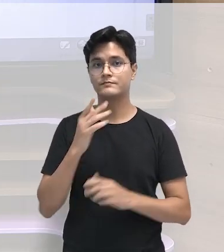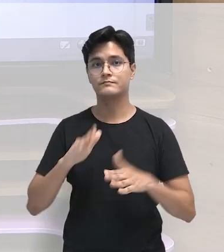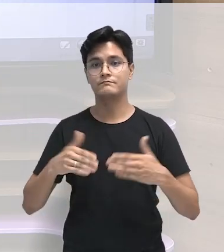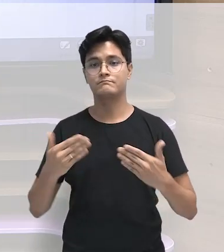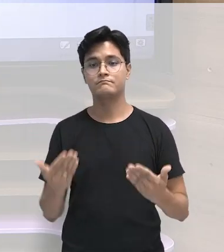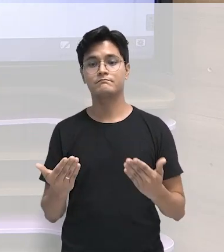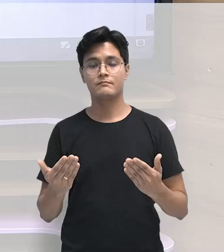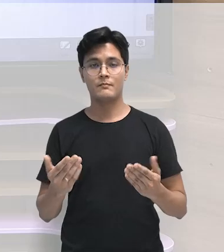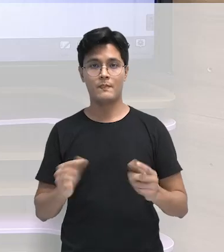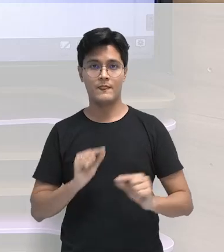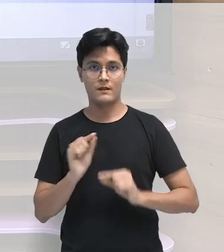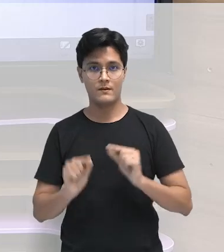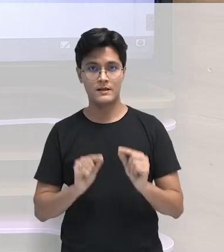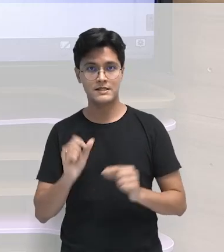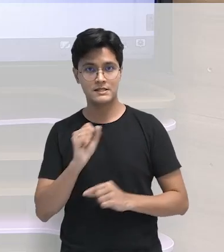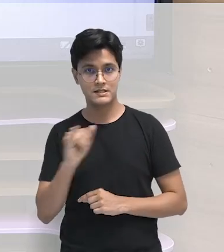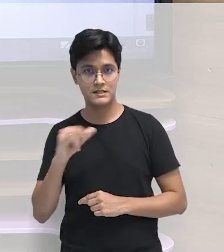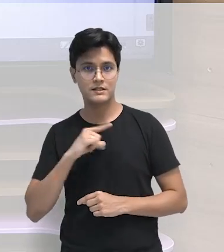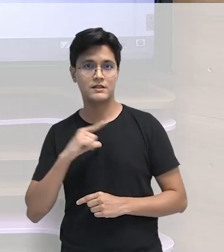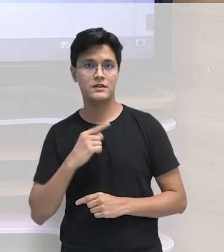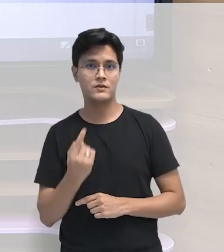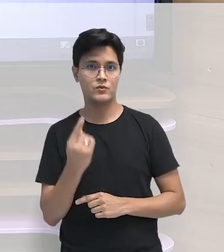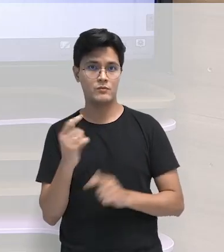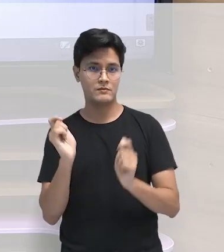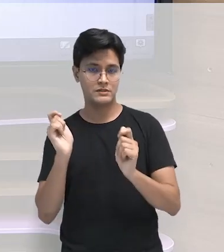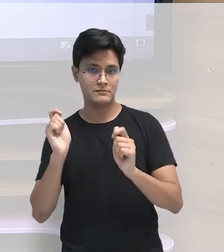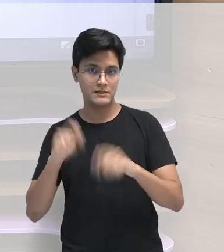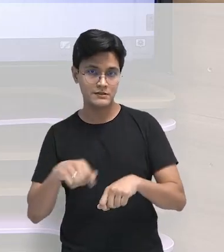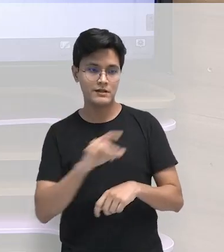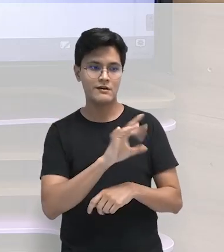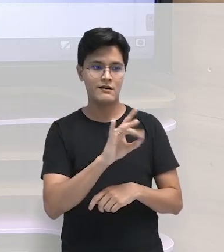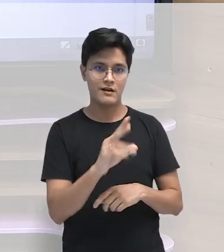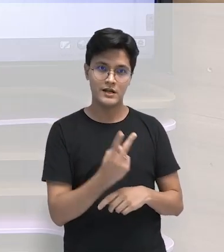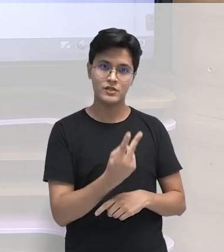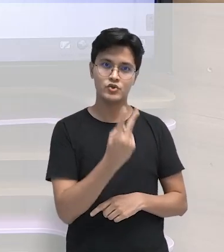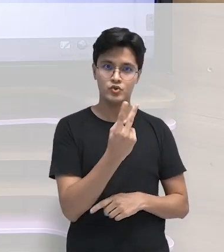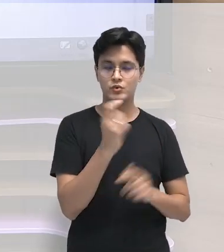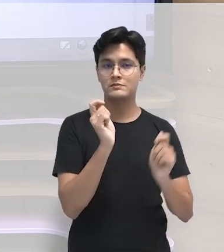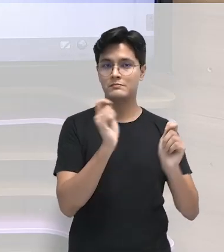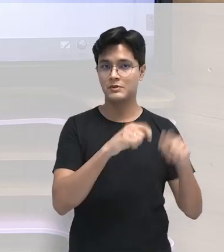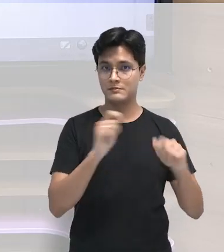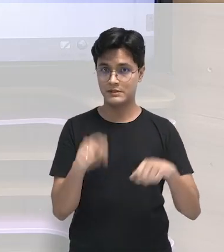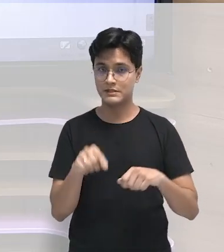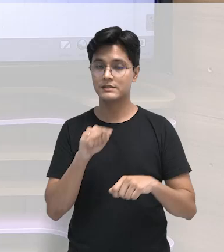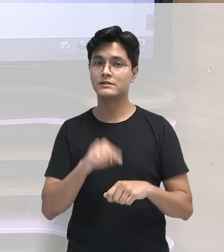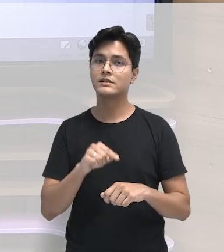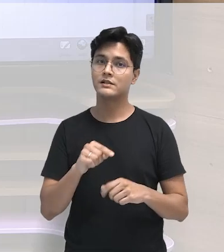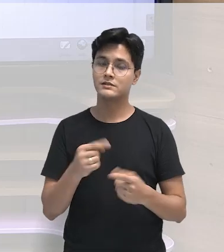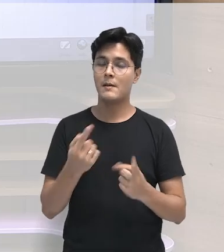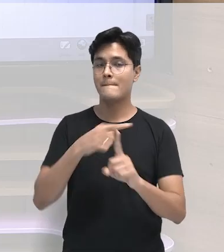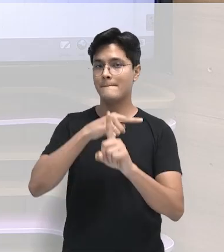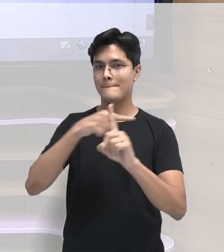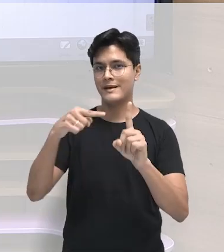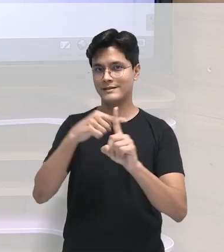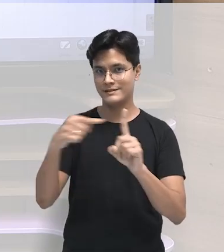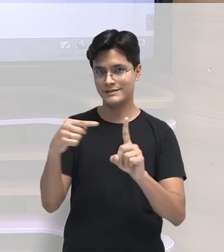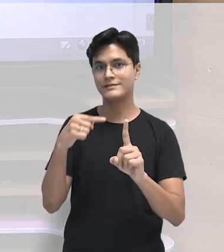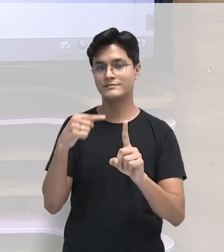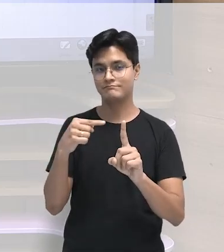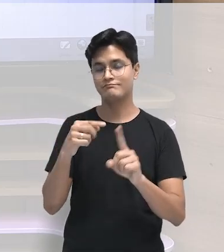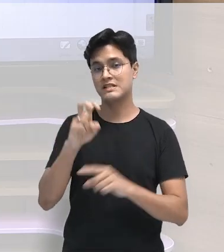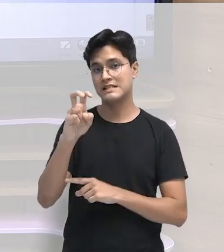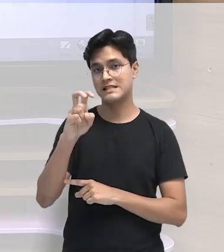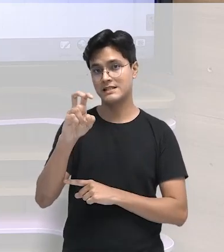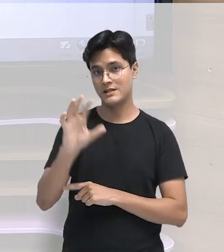Então, uma chance a cada duas, é assim que eu leio, ou seja, a metade, eu tenho 50% de chance de obter um número